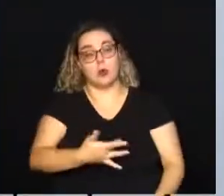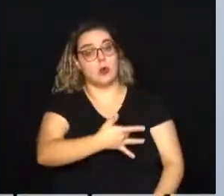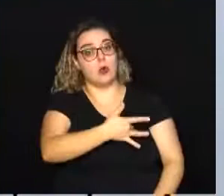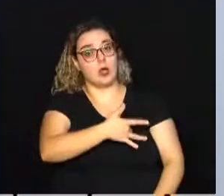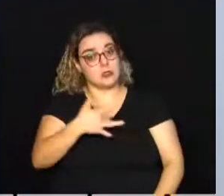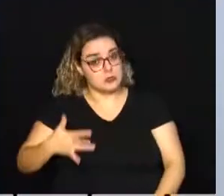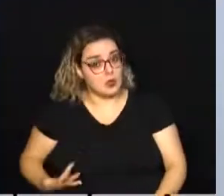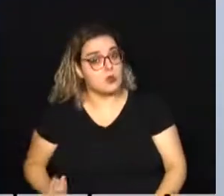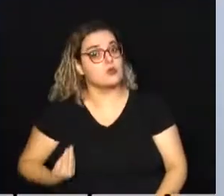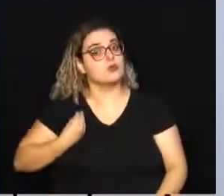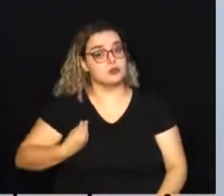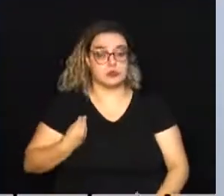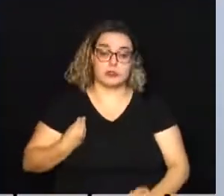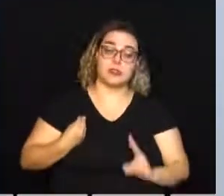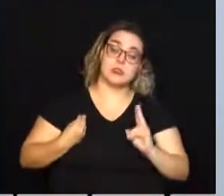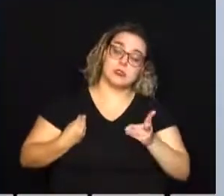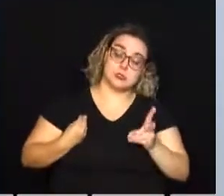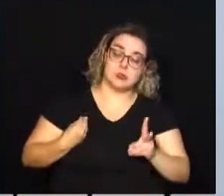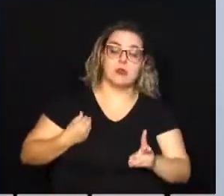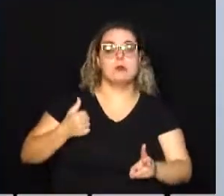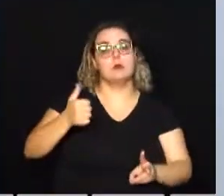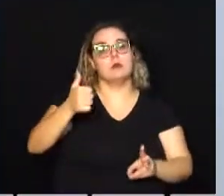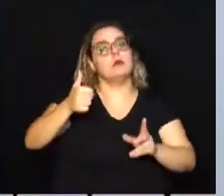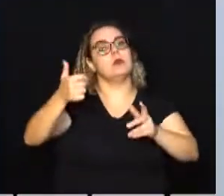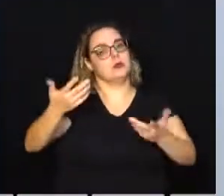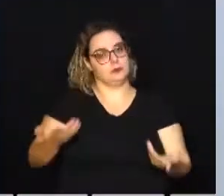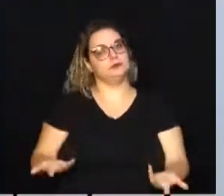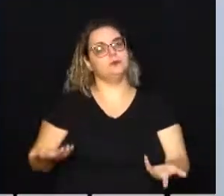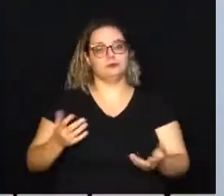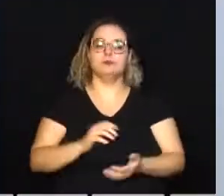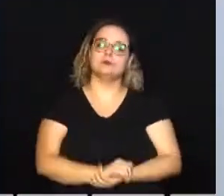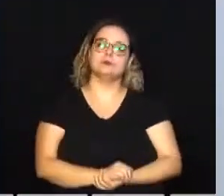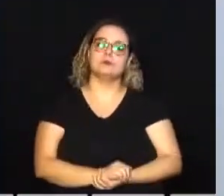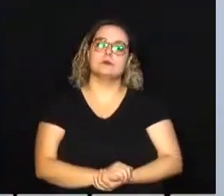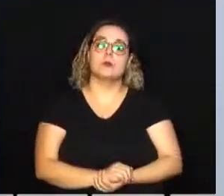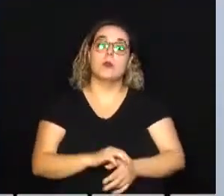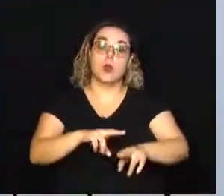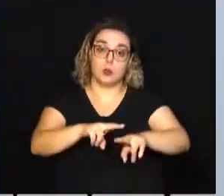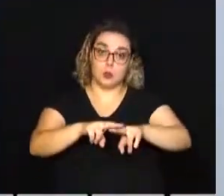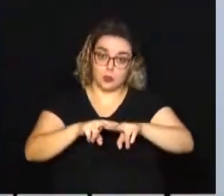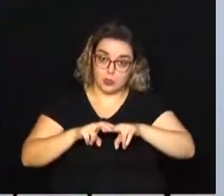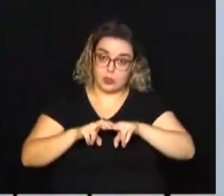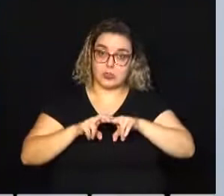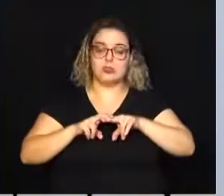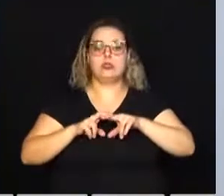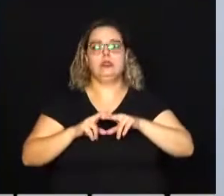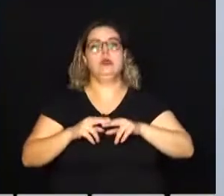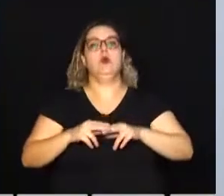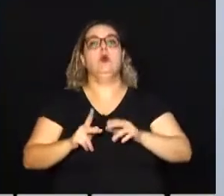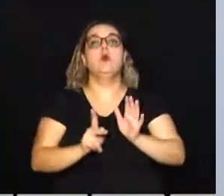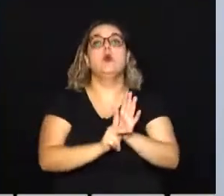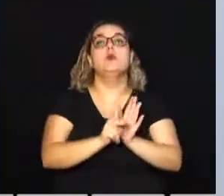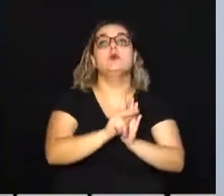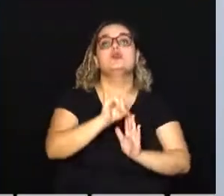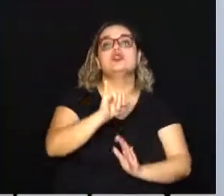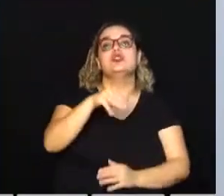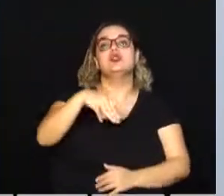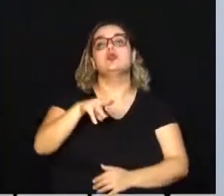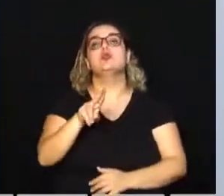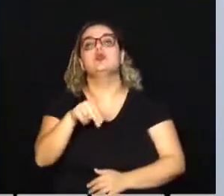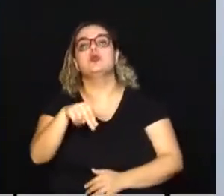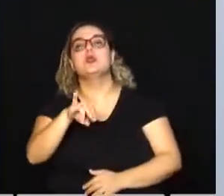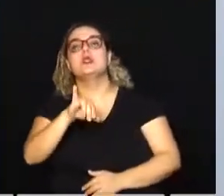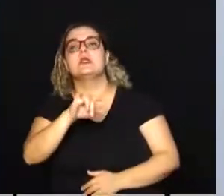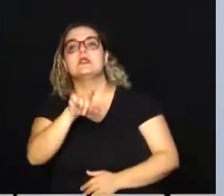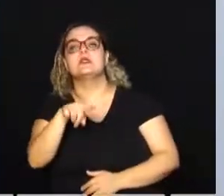em primeiro lugar. Então, por isso que é importante o plano de imunização ocorrer o quanto antes, as vacinas chegarem, para